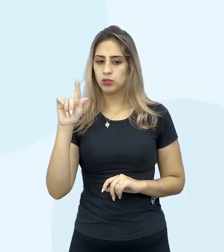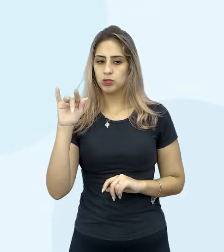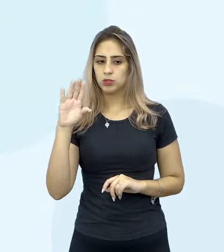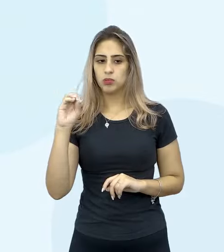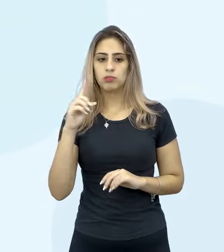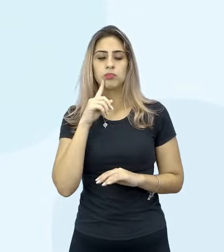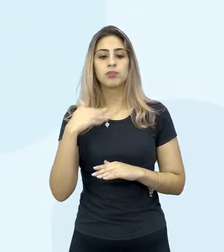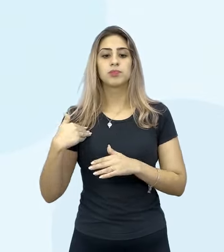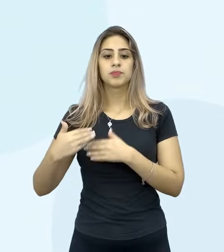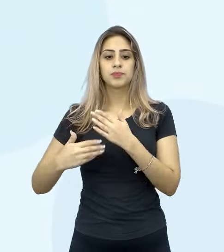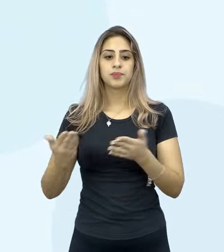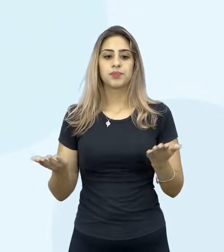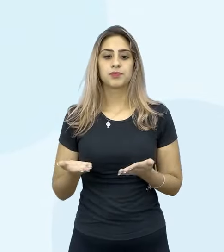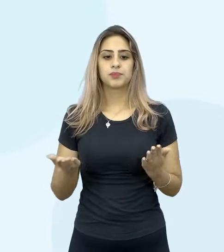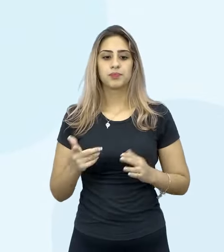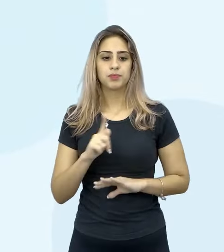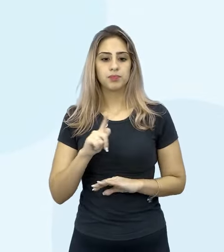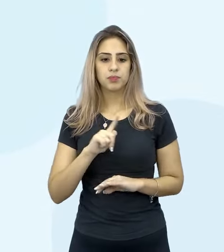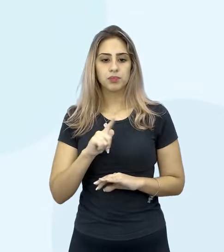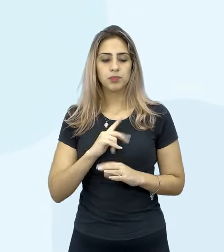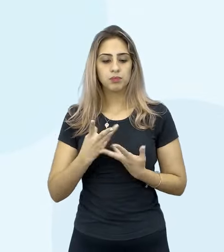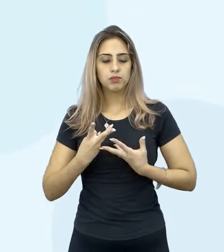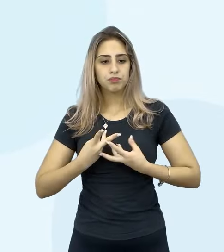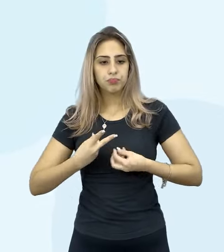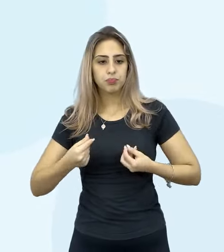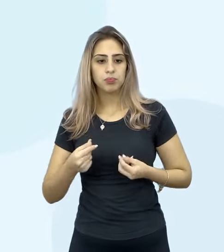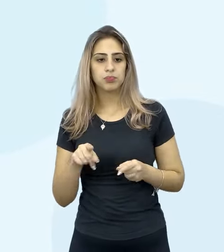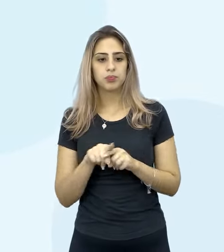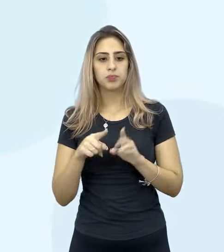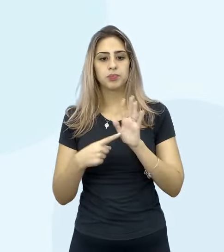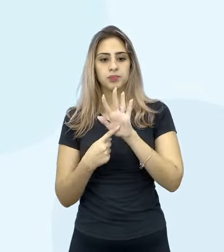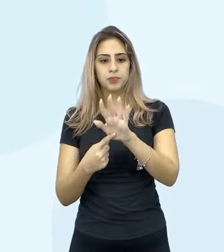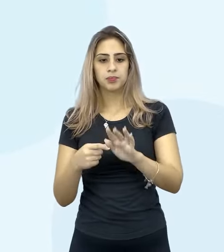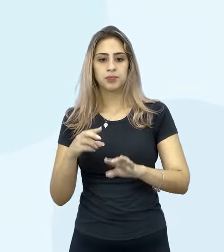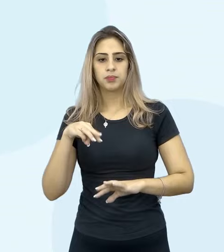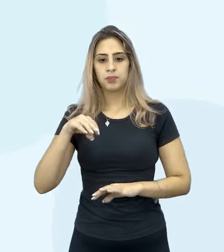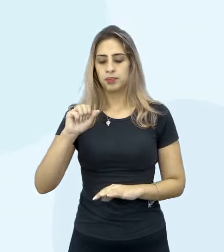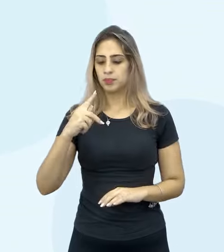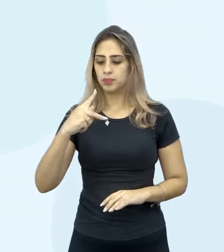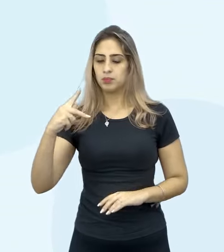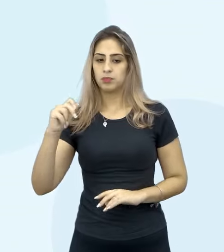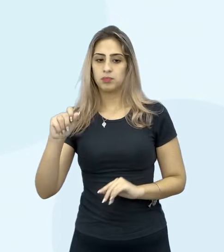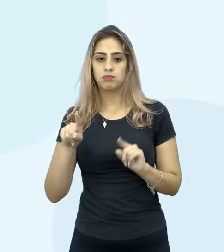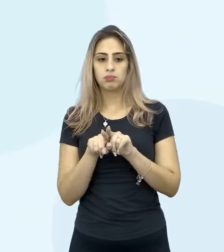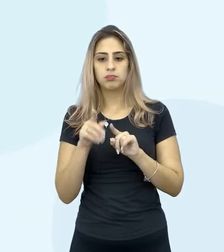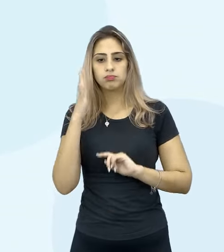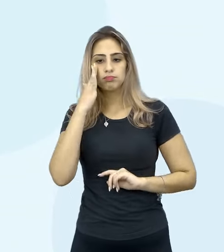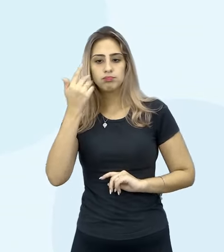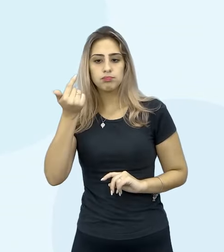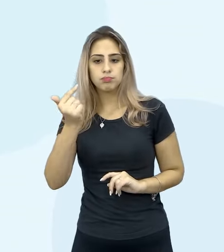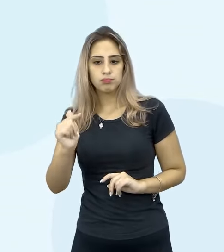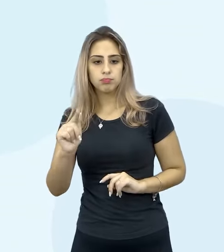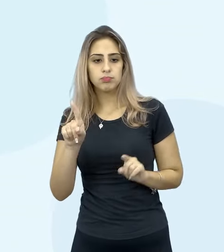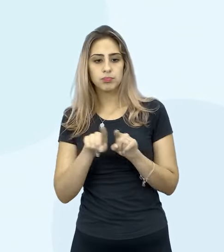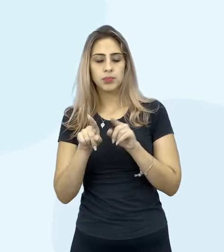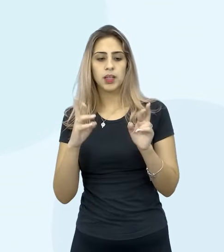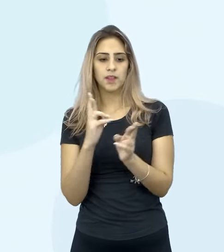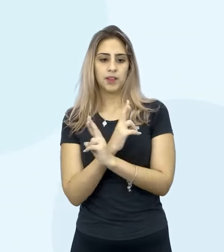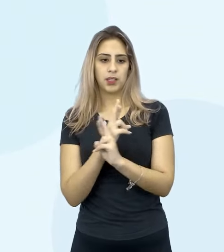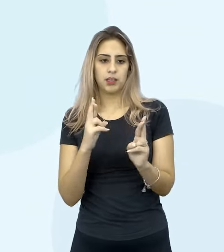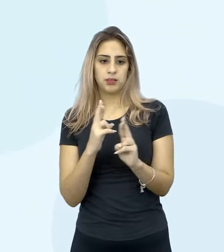de hoje, então nós vamos ter a sensibilização, a apresentação do mapa e o Saiba Mais e as